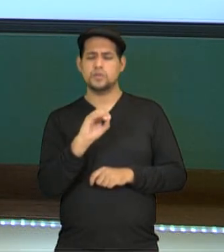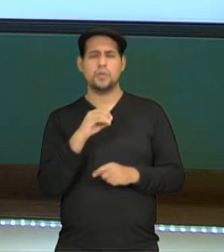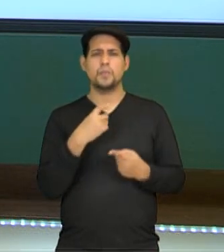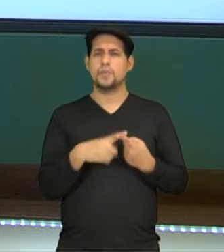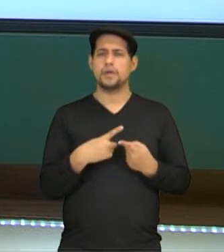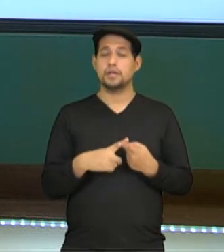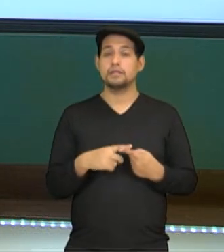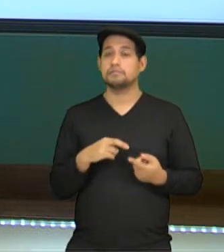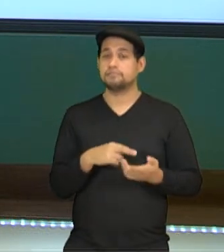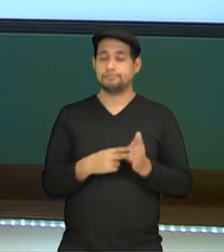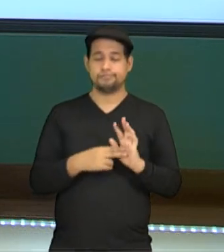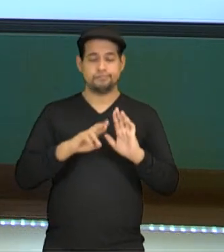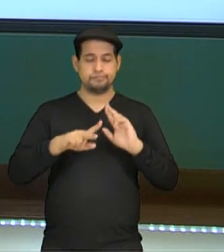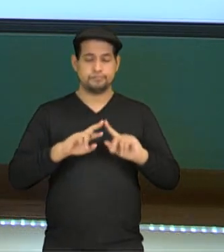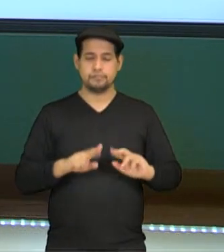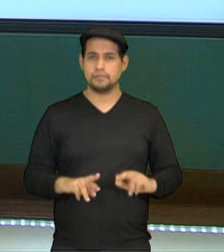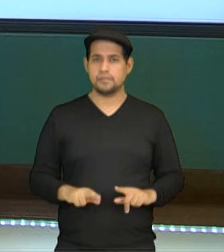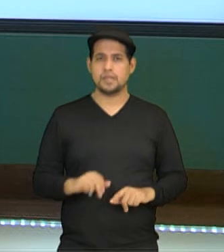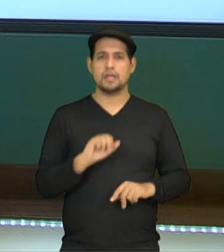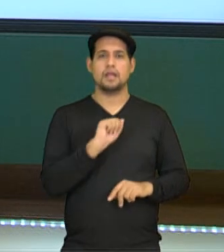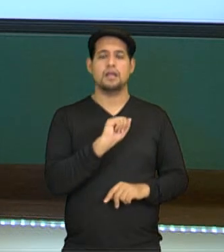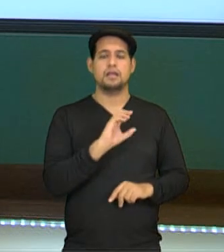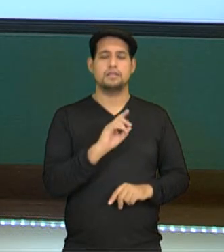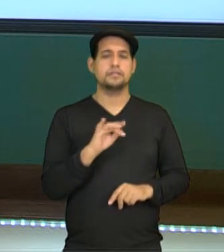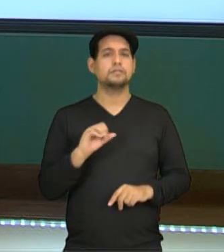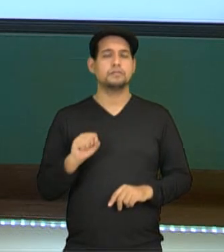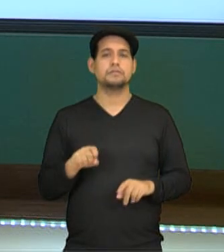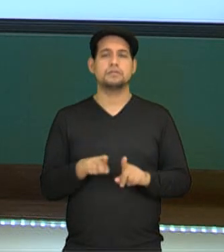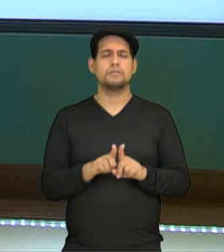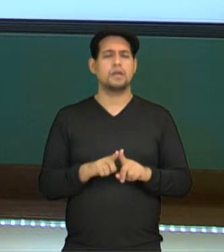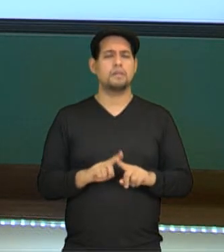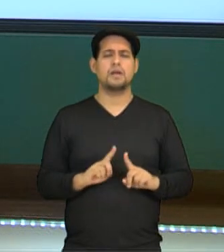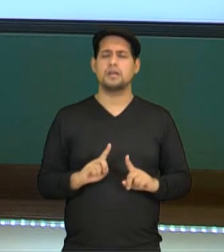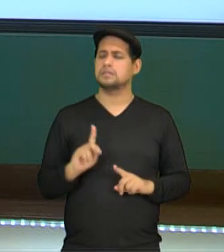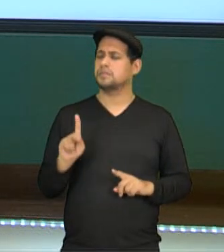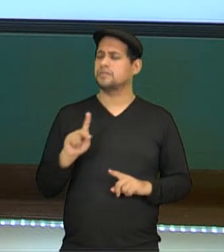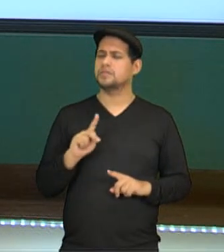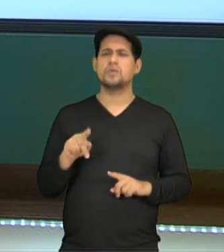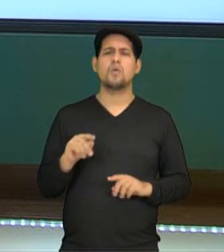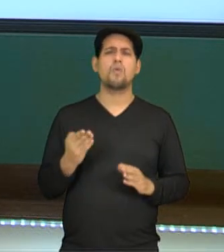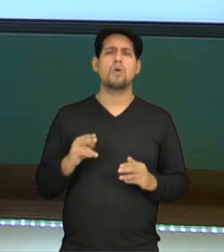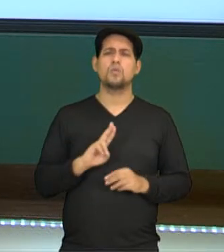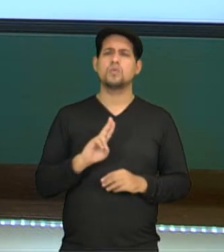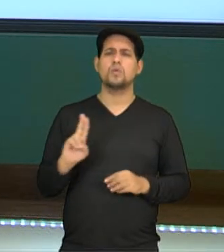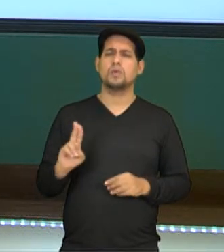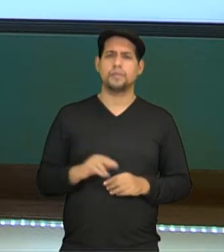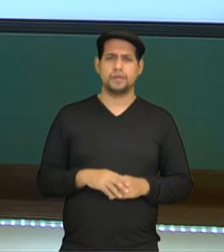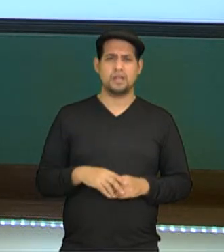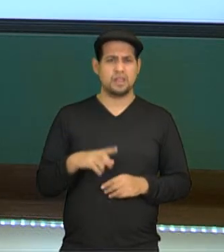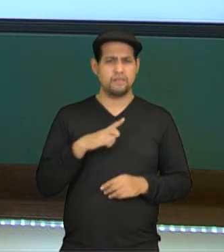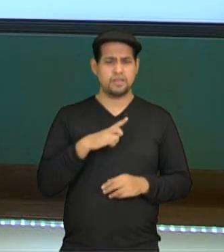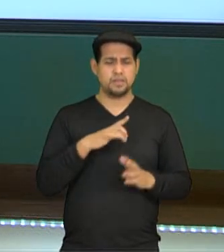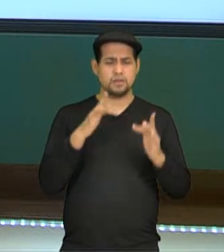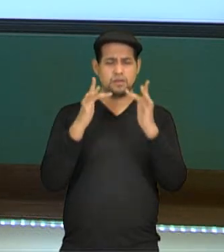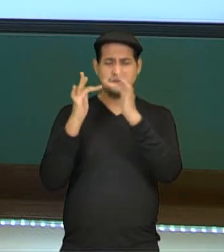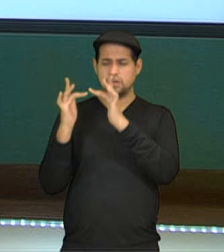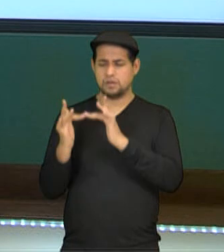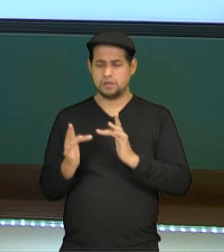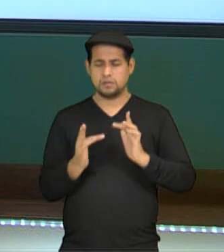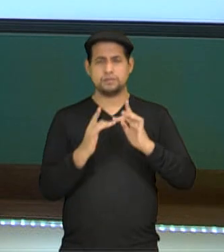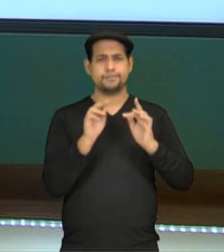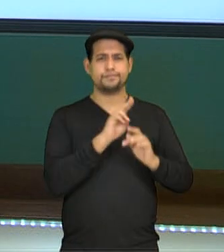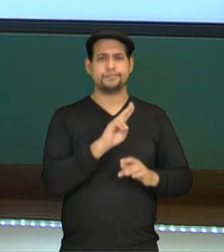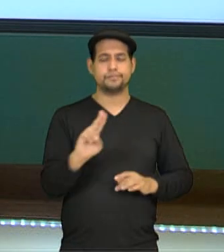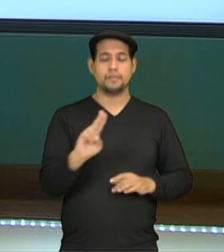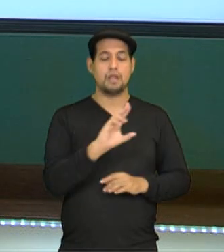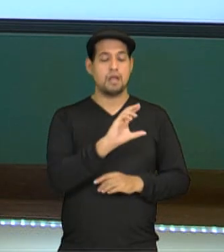são derivados dos ácidos carboxílicos. Professor, e o nome deles vai ter relação com o nome dos